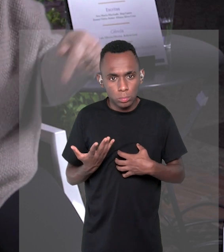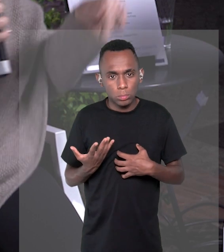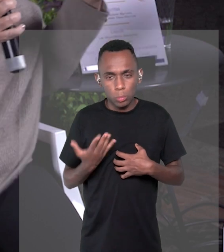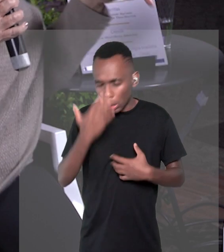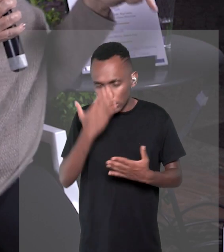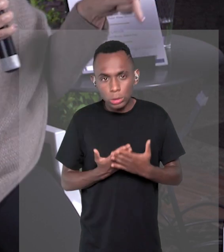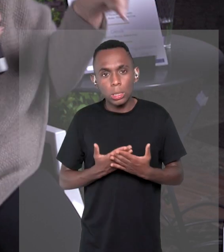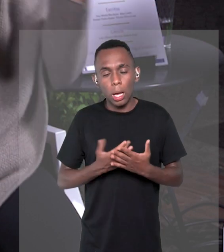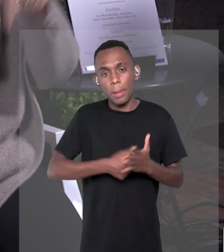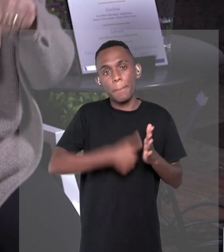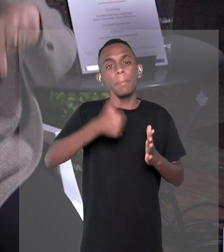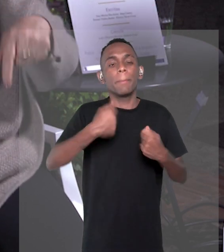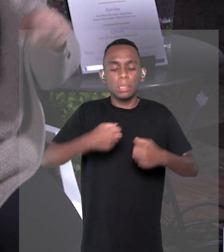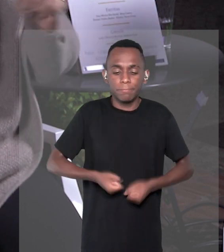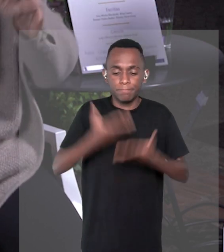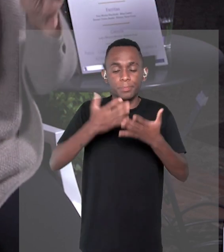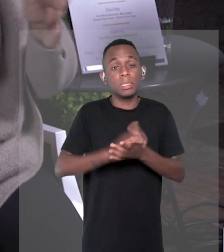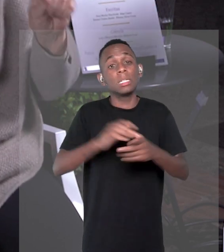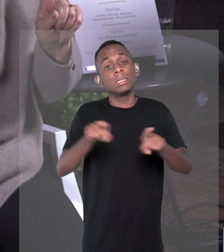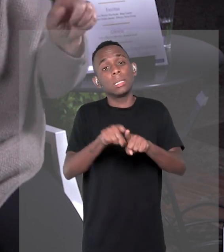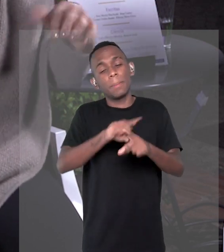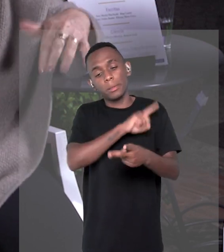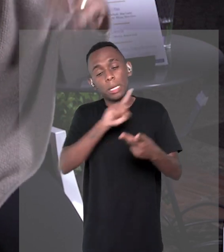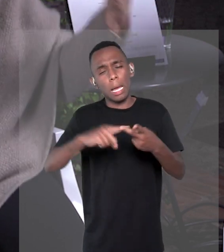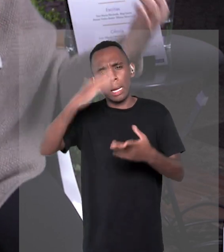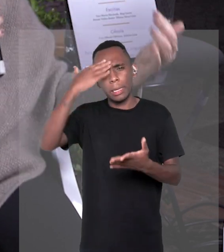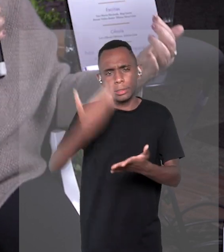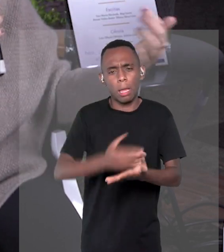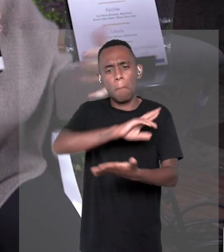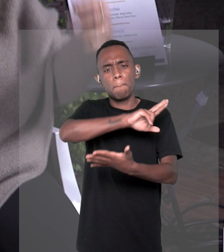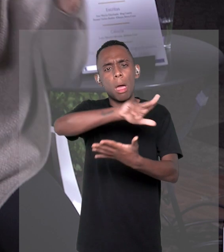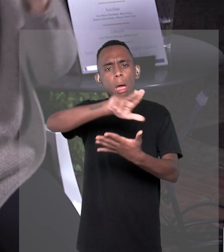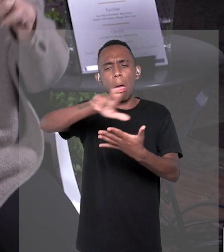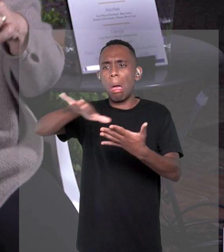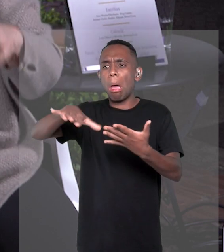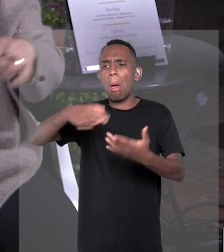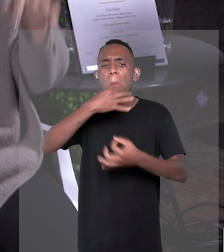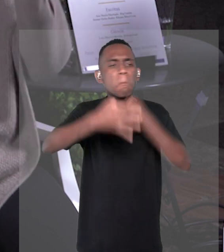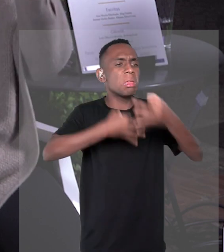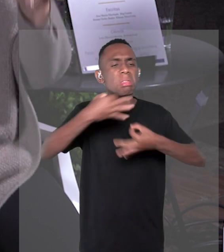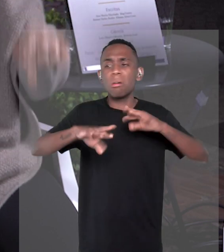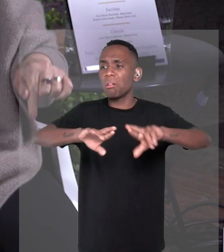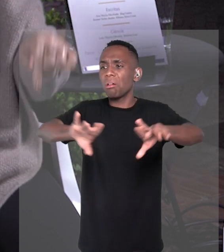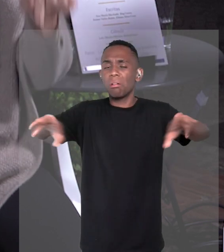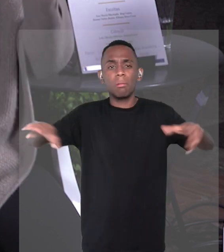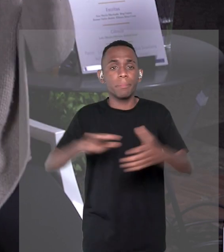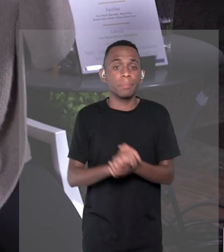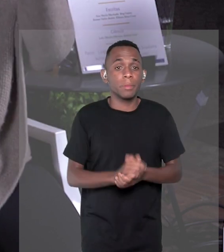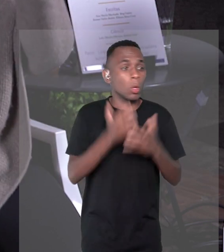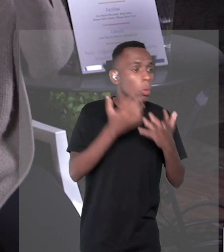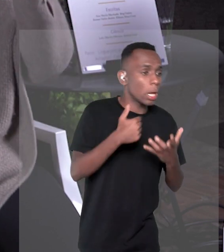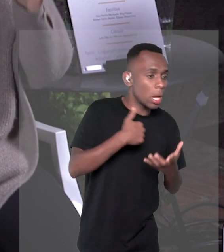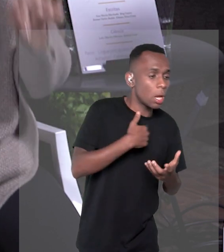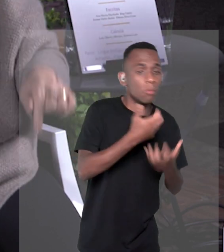o nosso tempo. Nós não estamos falando mais do passado, nós estamos falando de hoje,